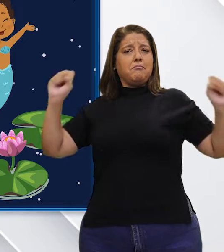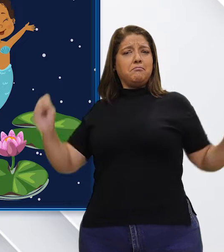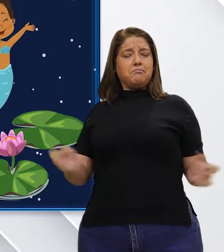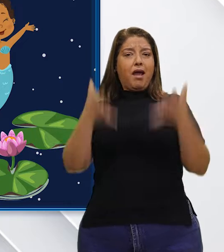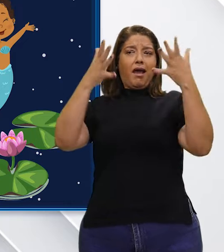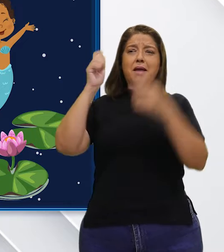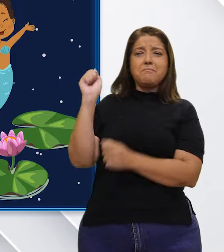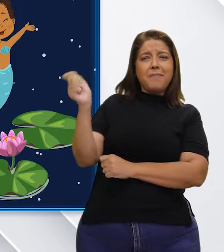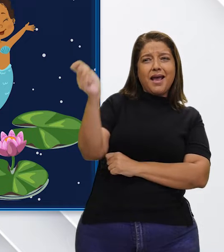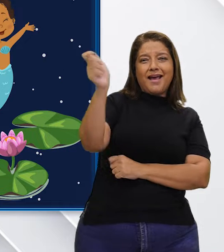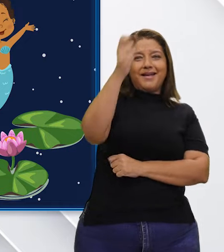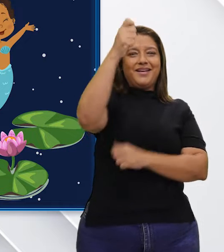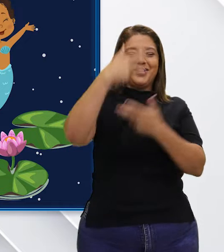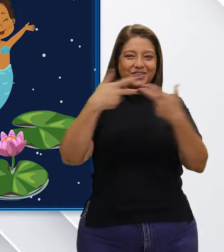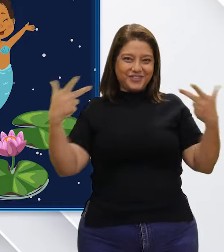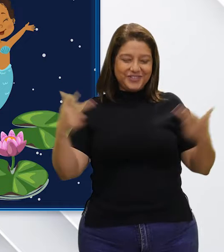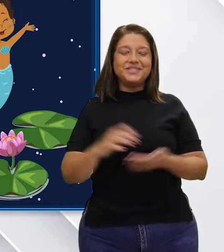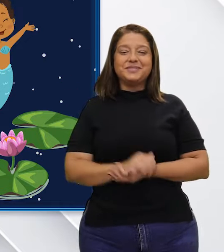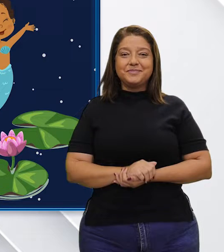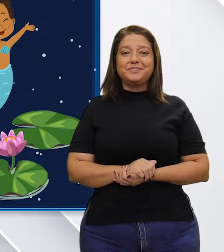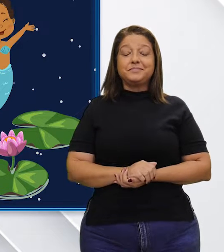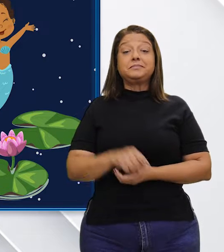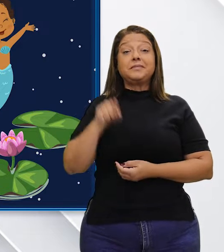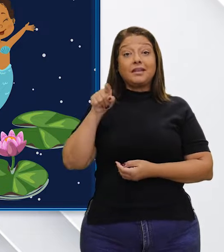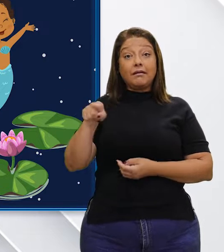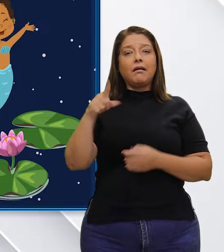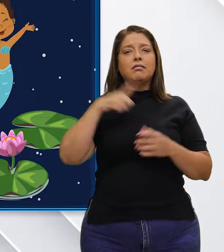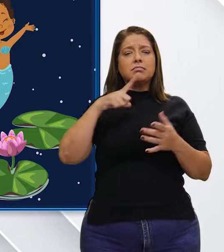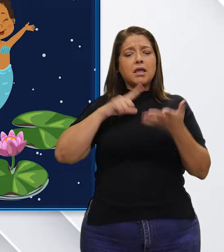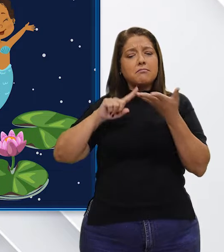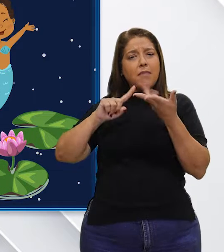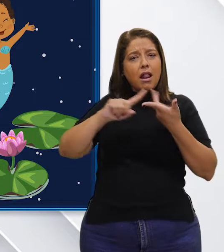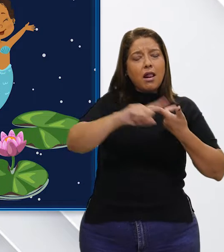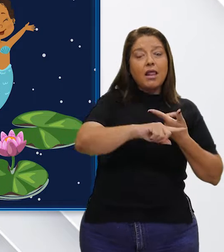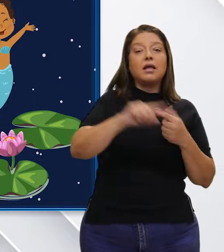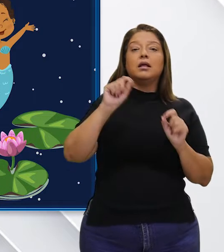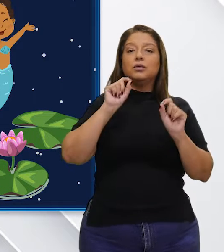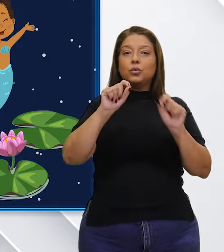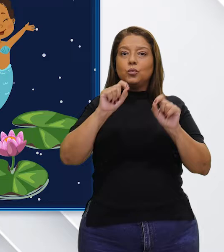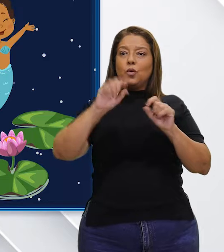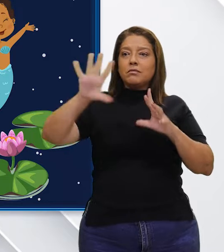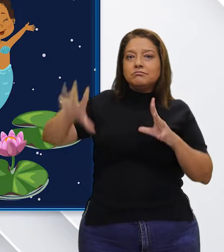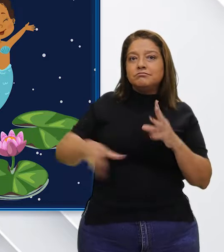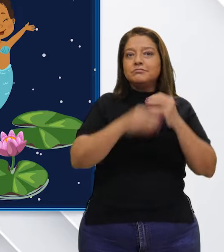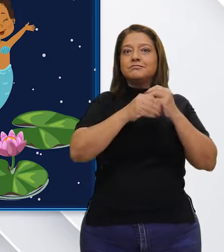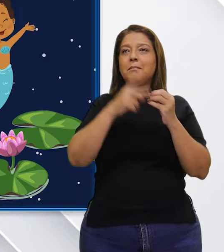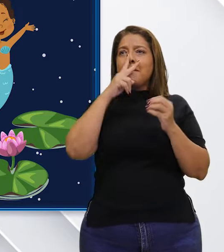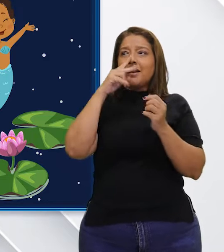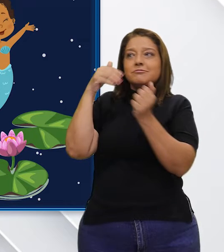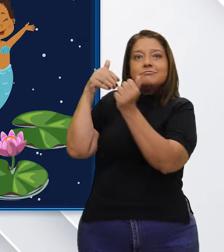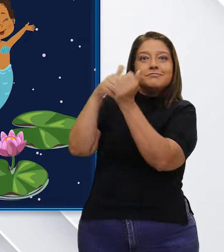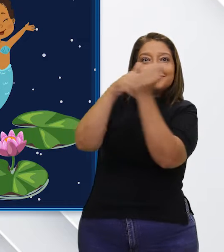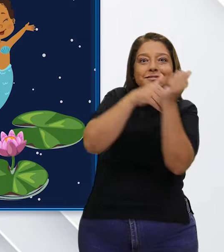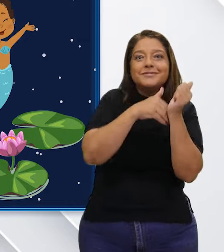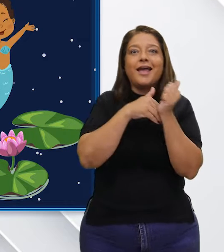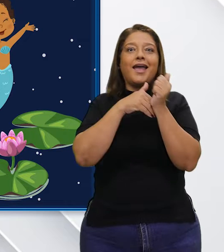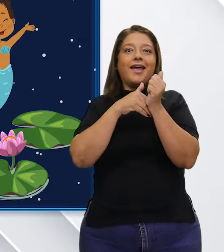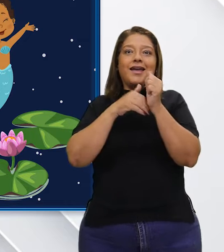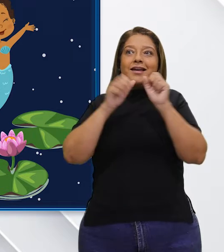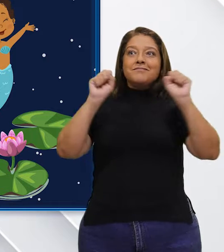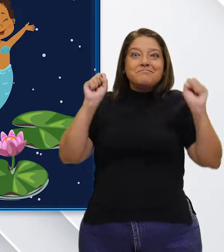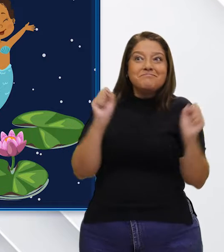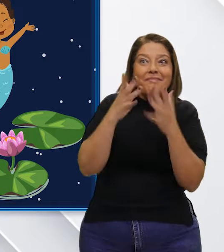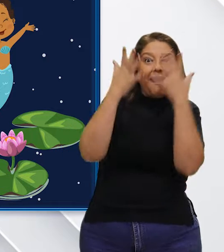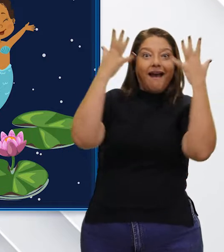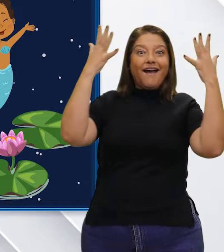outros. Esses elementos adicionam um aspecto de mistério e fascínio à história,